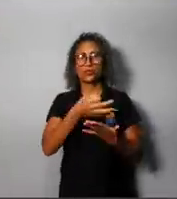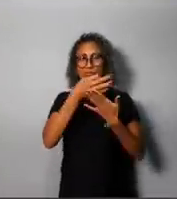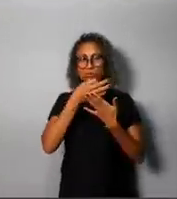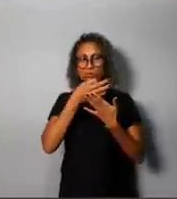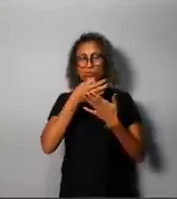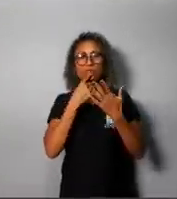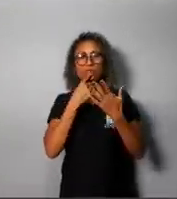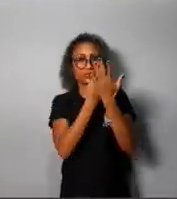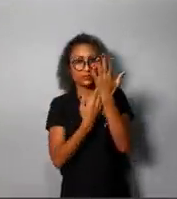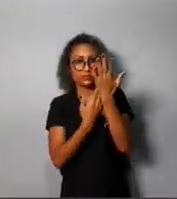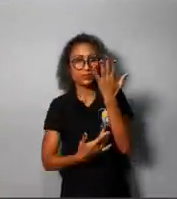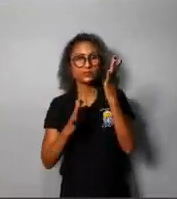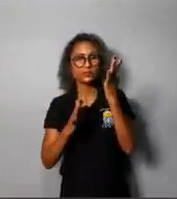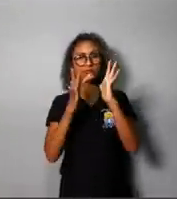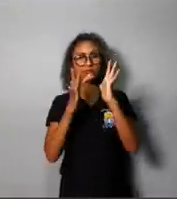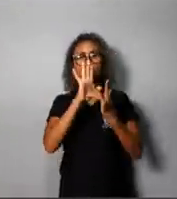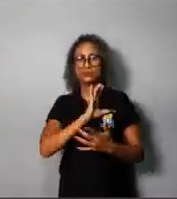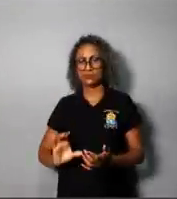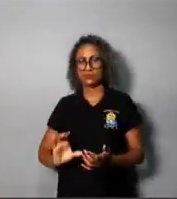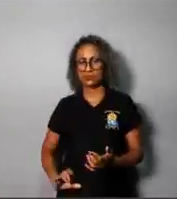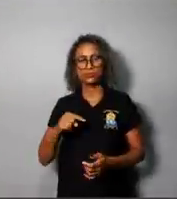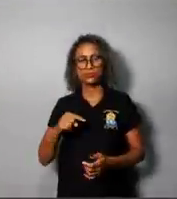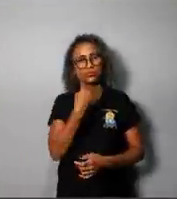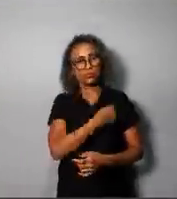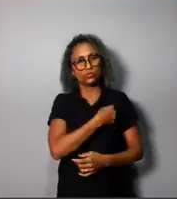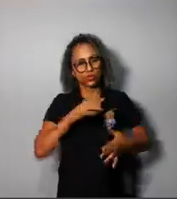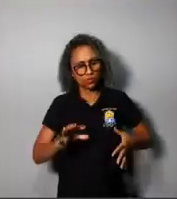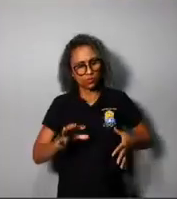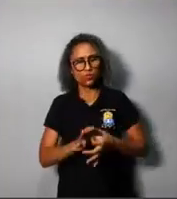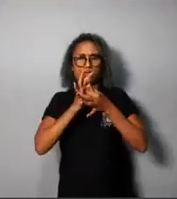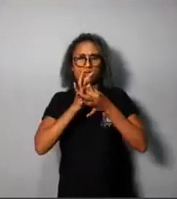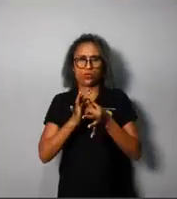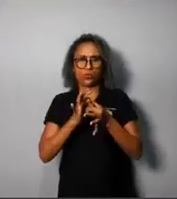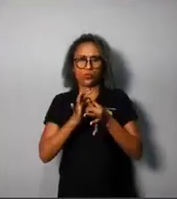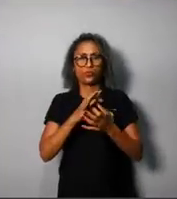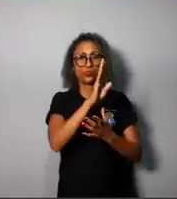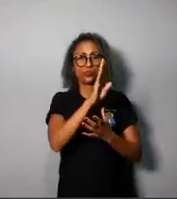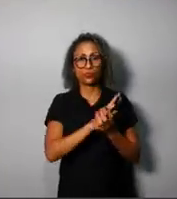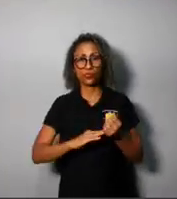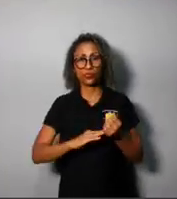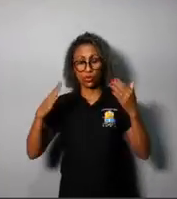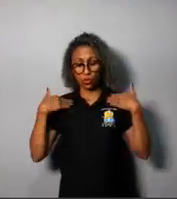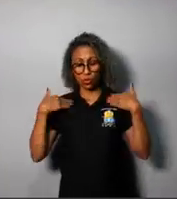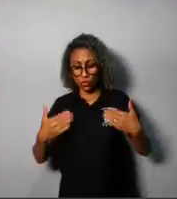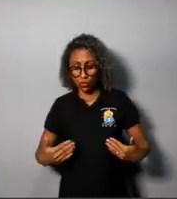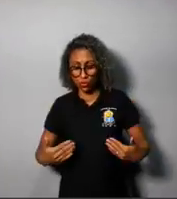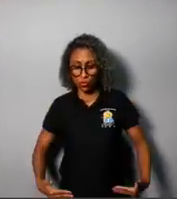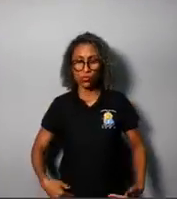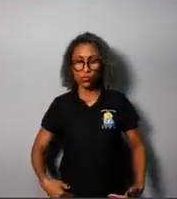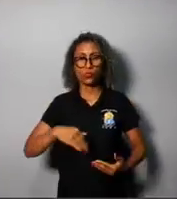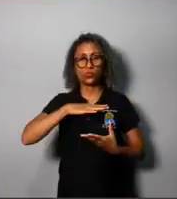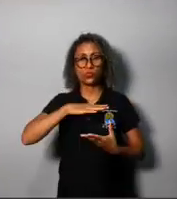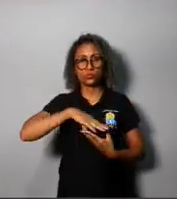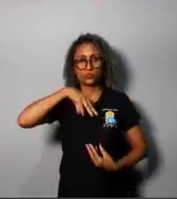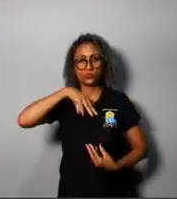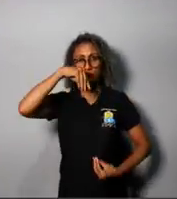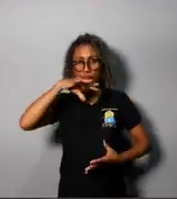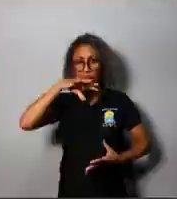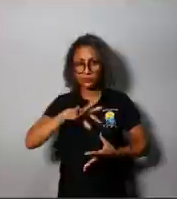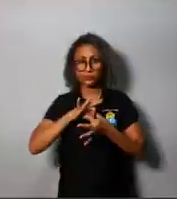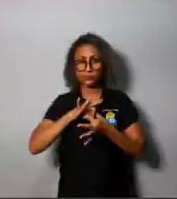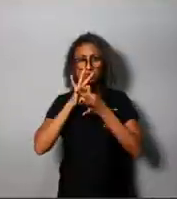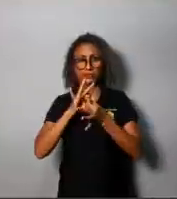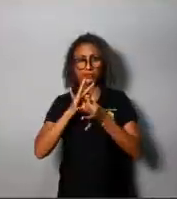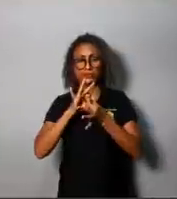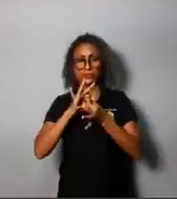Espírito Santo num só corpo. Fazei de nós um só corpo e um só Espírito. Lembrai-vos,